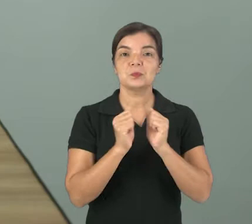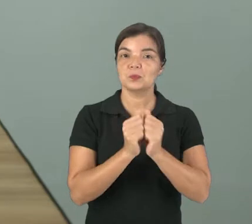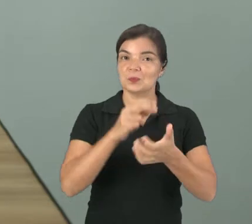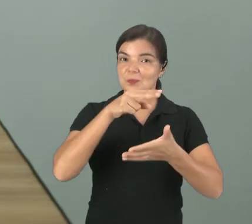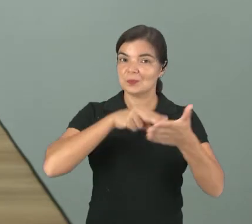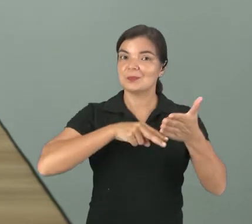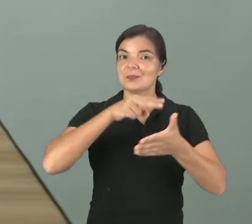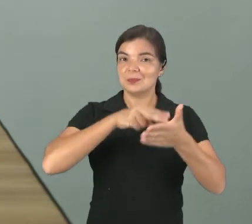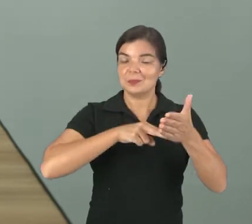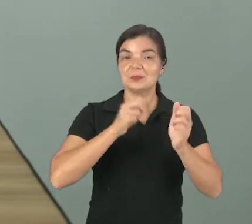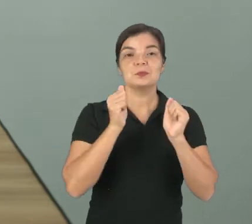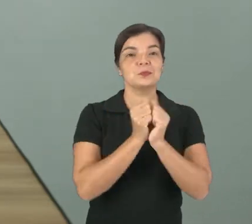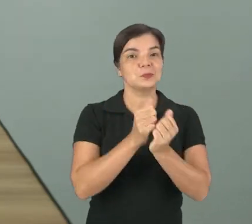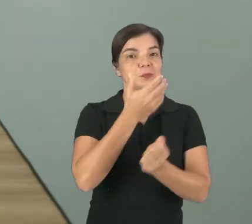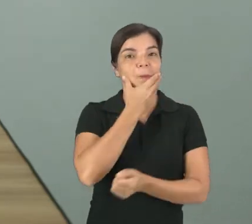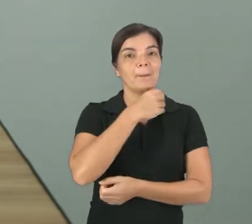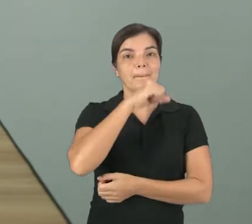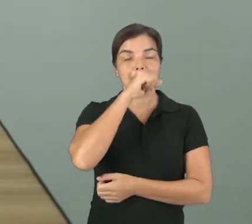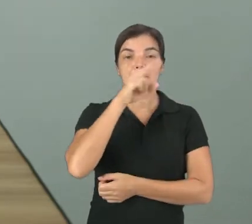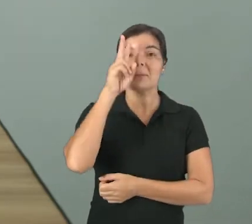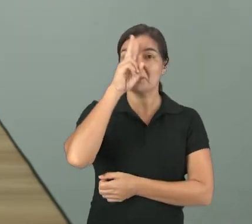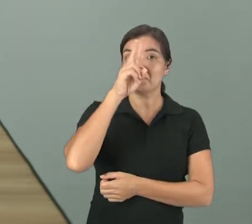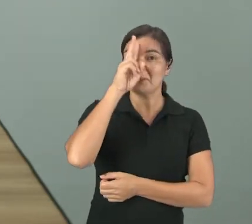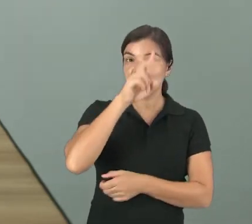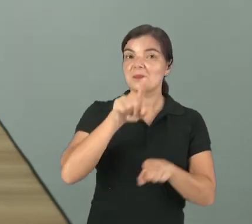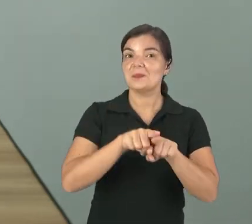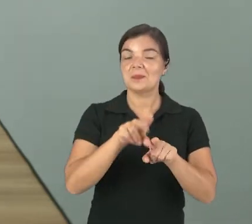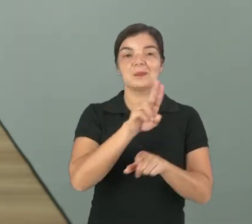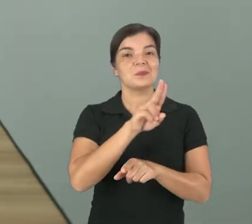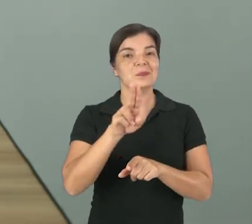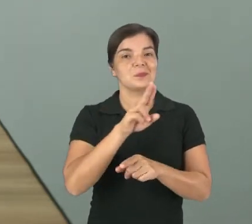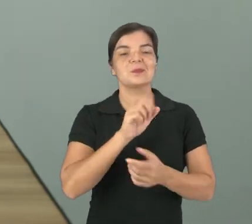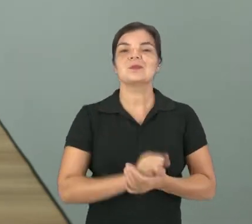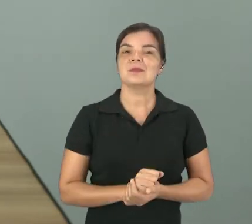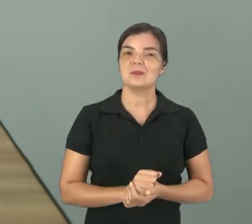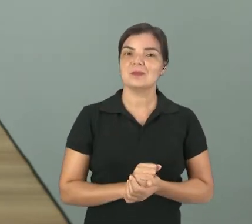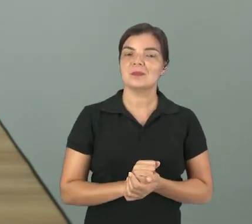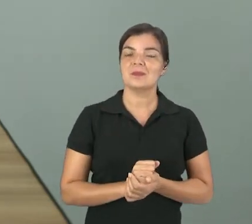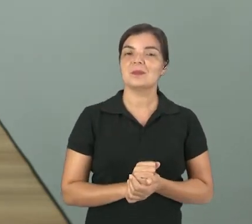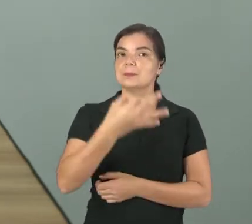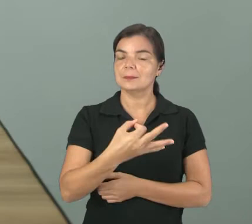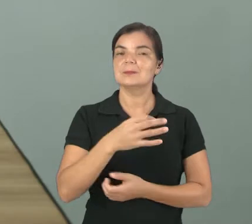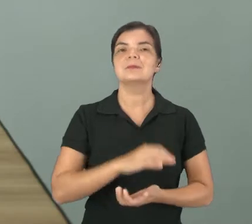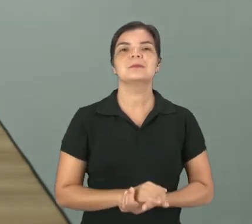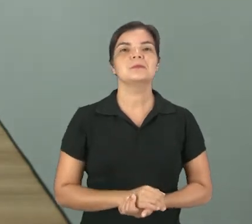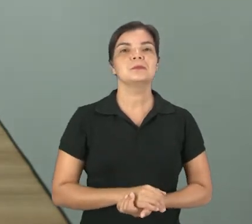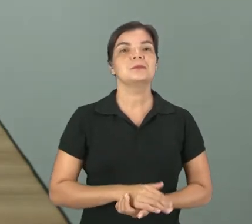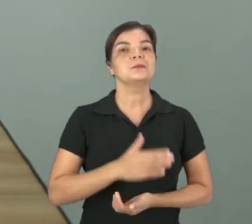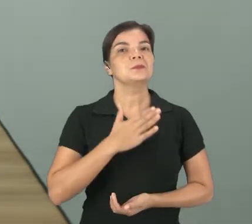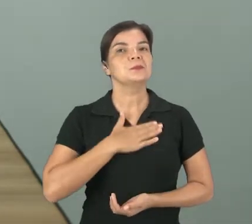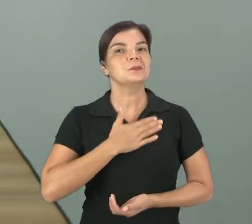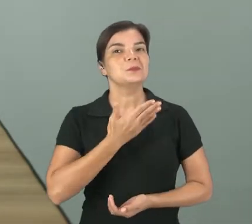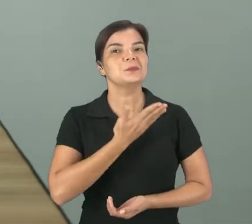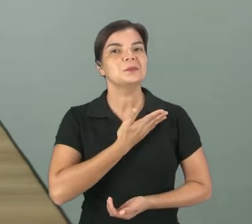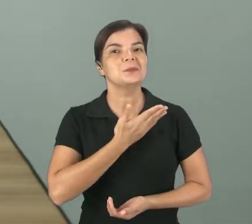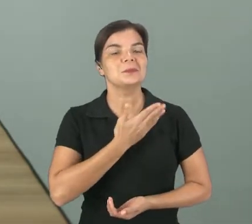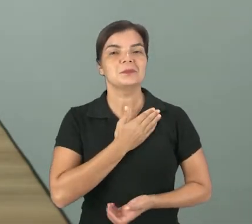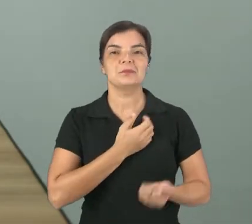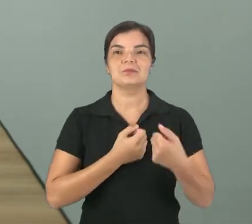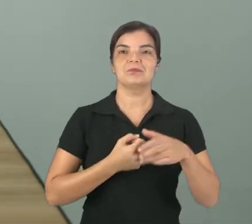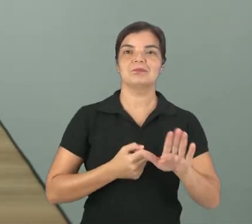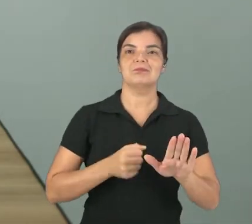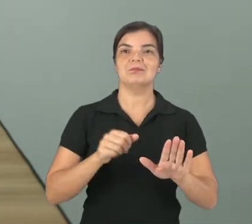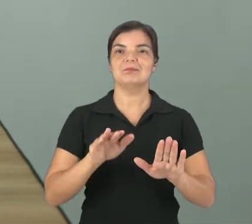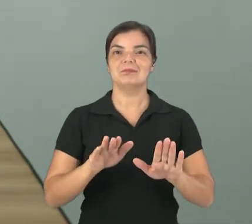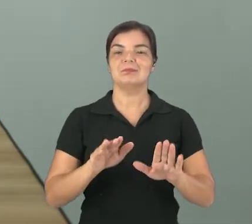pai? Você consegue se lembrar o nome? Aparece bem direitinho no vídeo, a capa do livro. Meu Amigo Robô. Isso